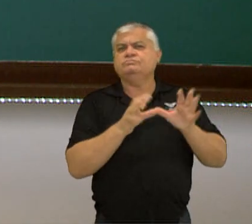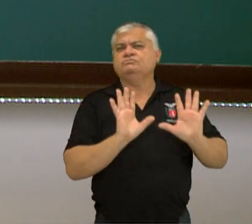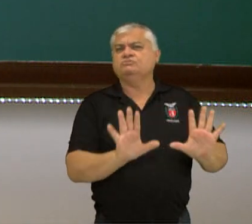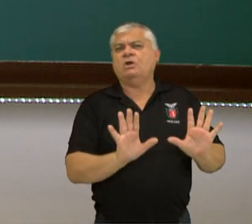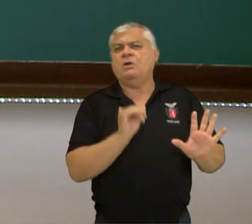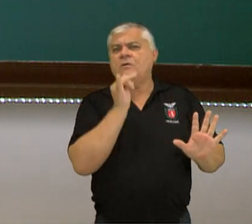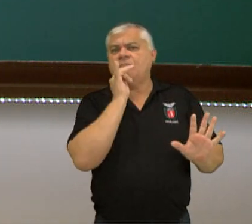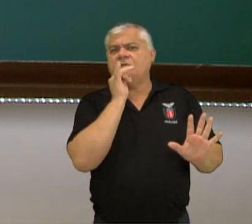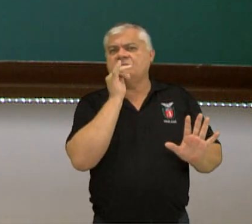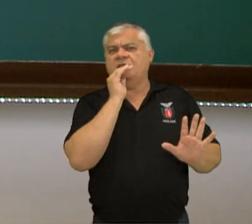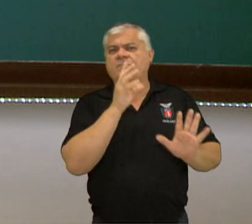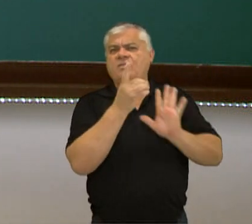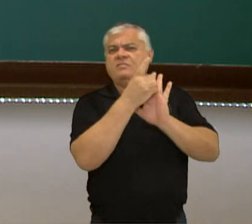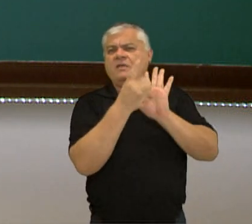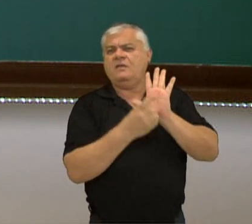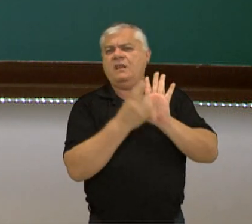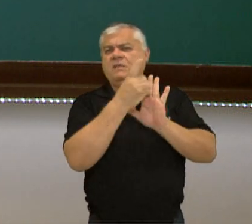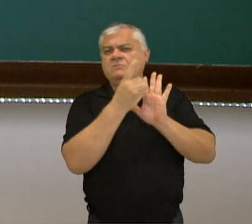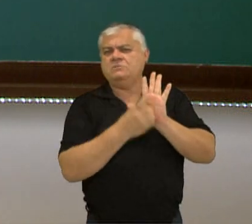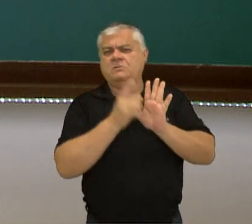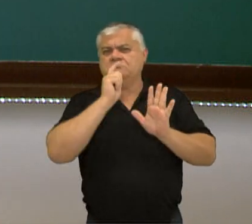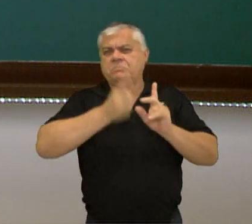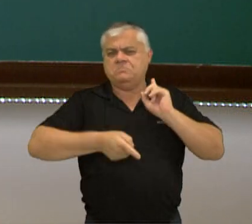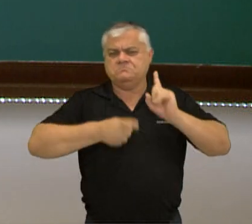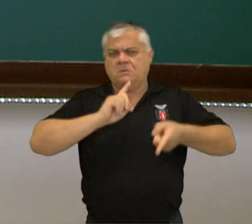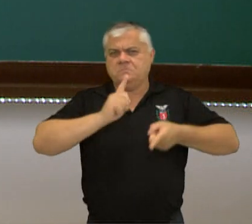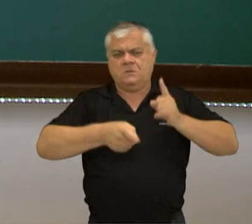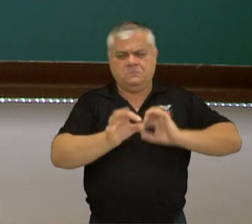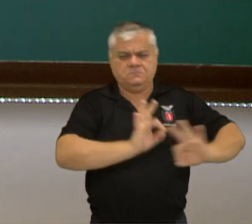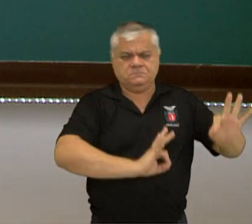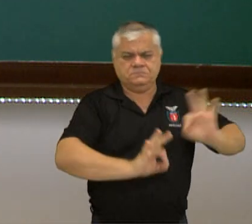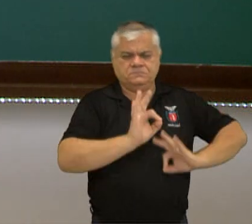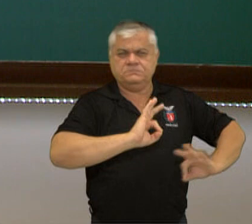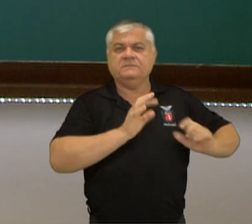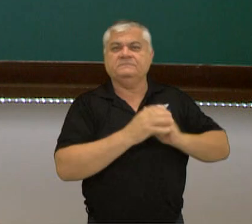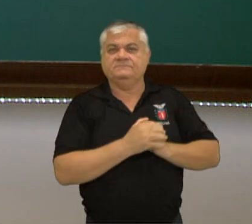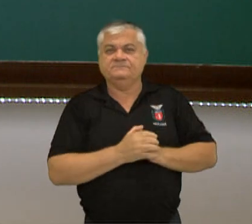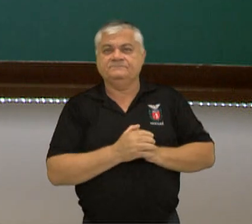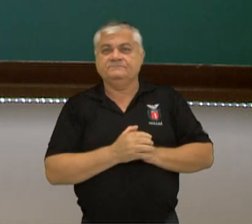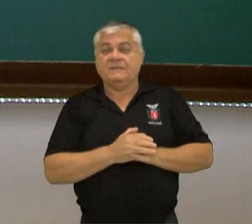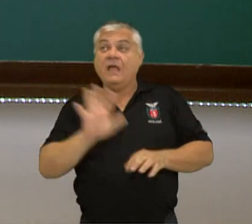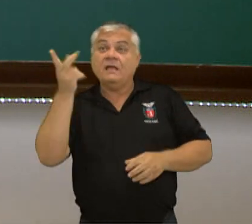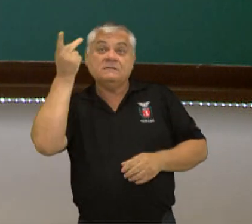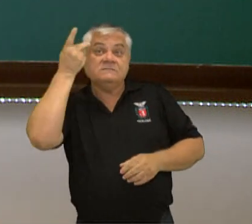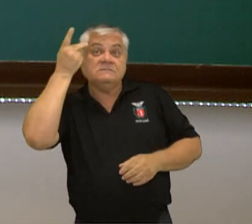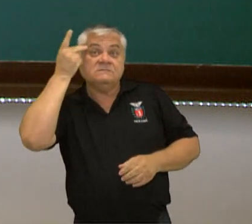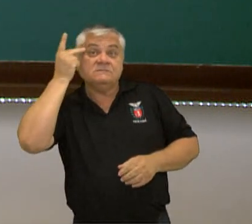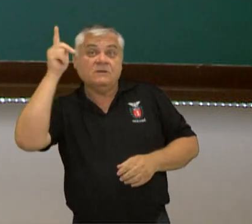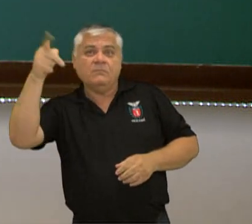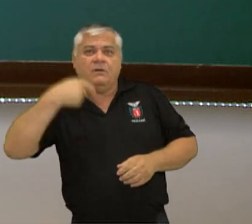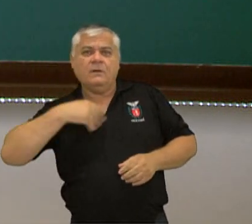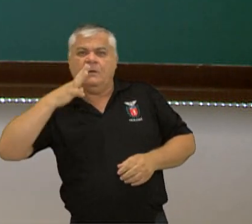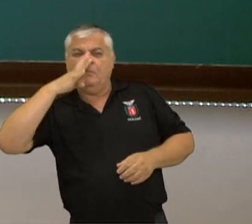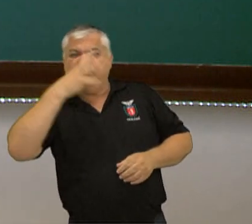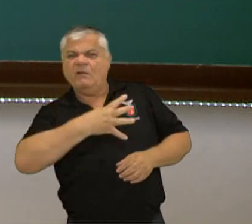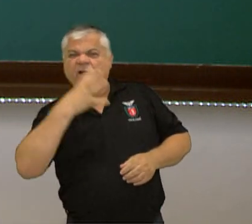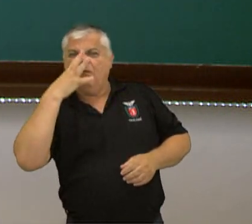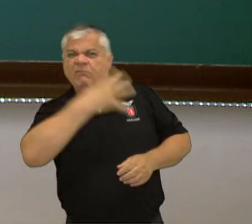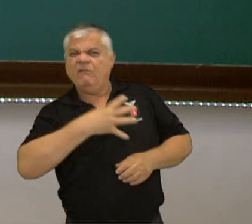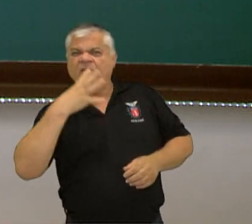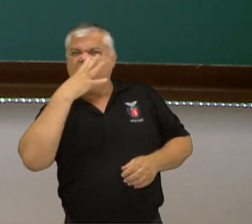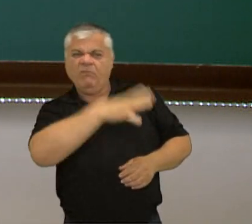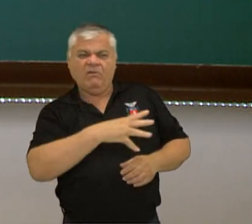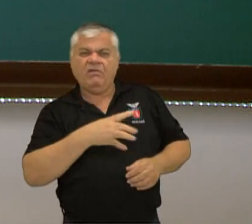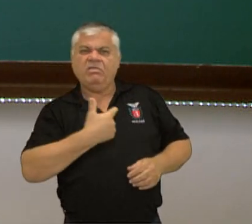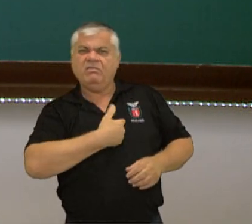de decretos, governando à sua maneira. O Estado de São Paulo passou a acusar Getúlio Vargas de exercer